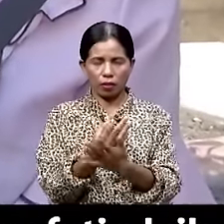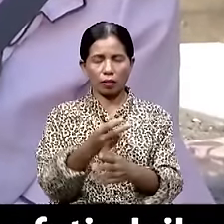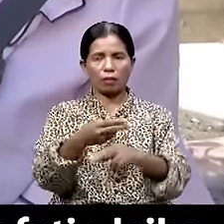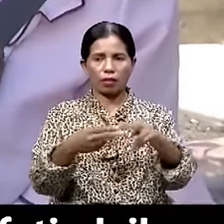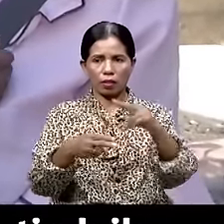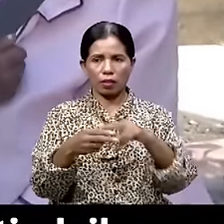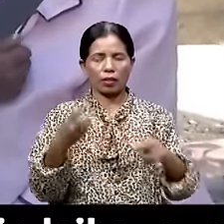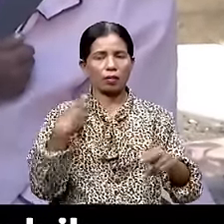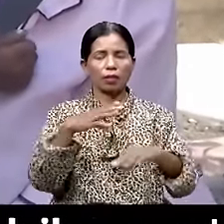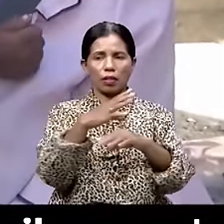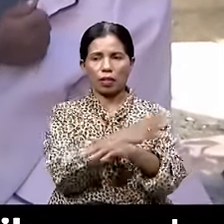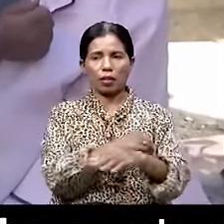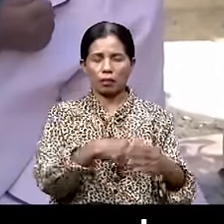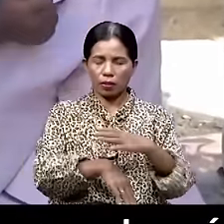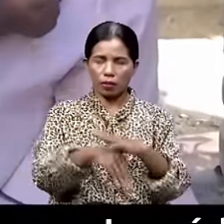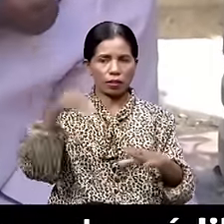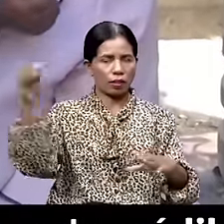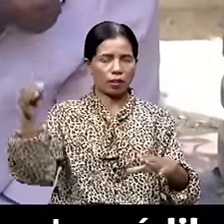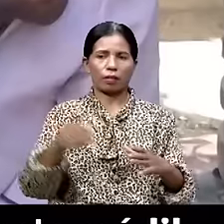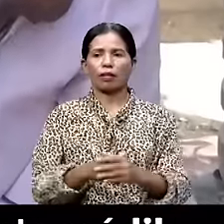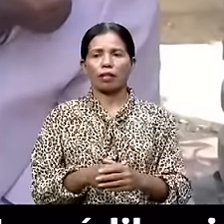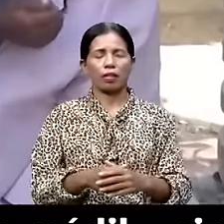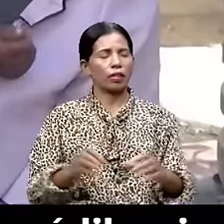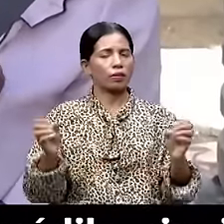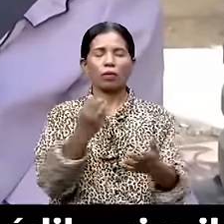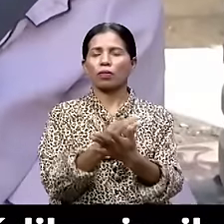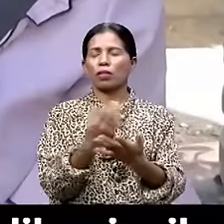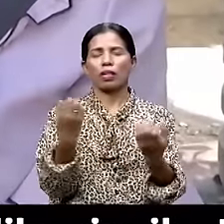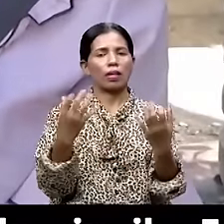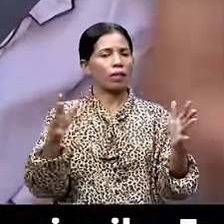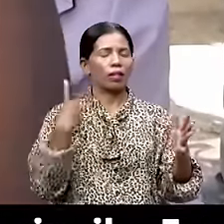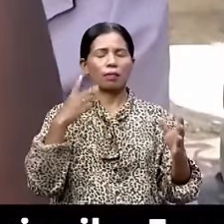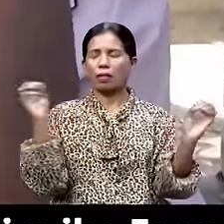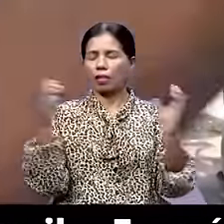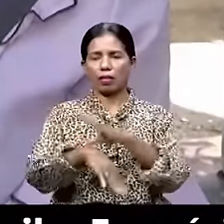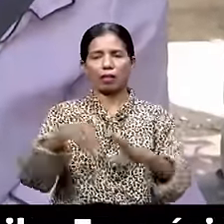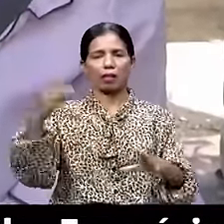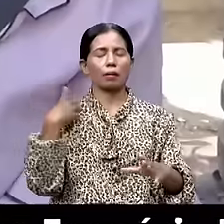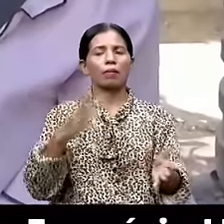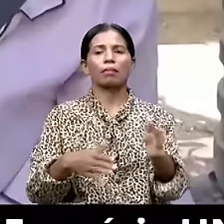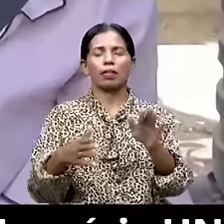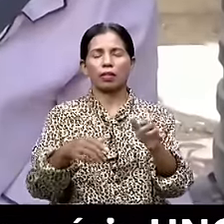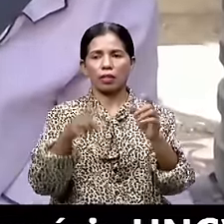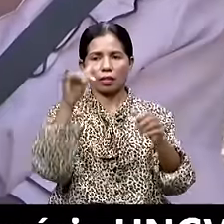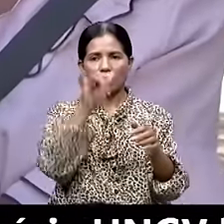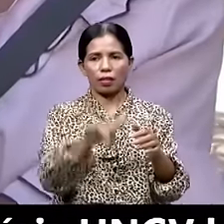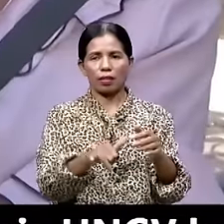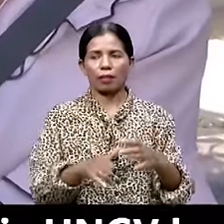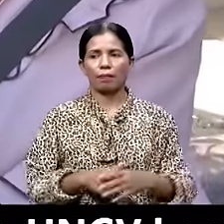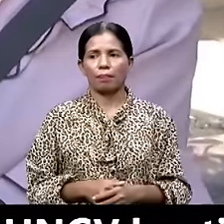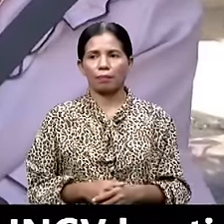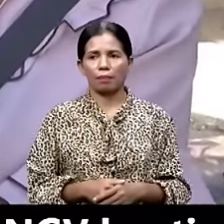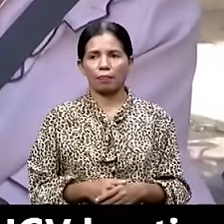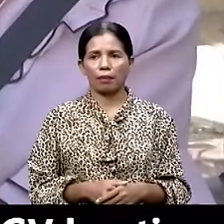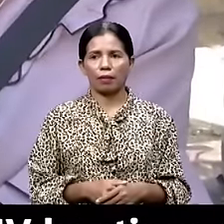na mikair meten maka misai. Se osan la iha mila saira. Mate mori sami iha bander hunde. Lona iha.